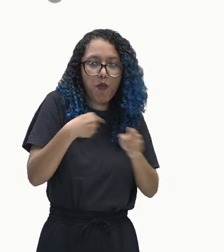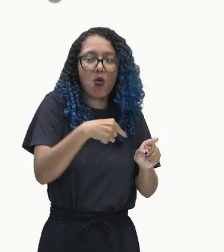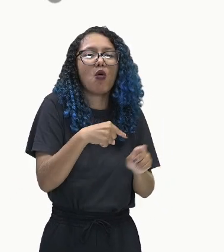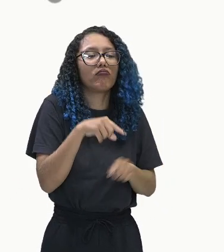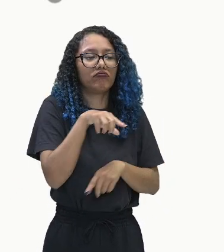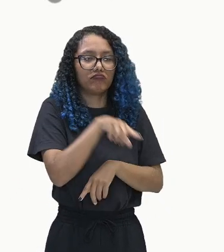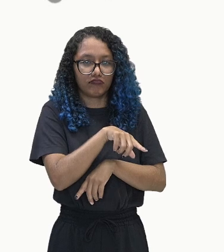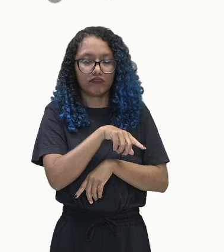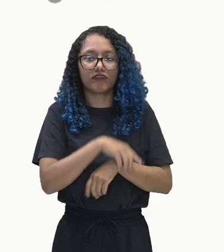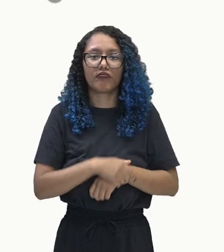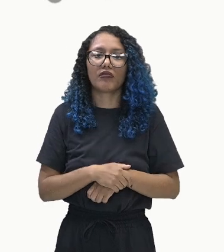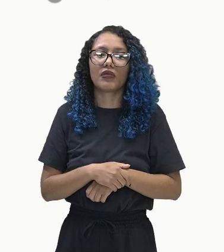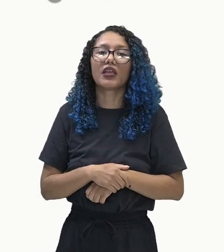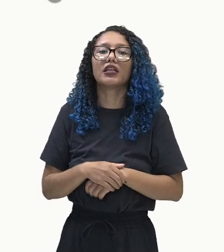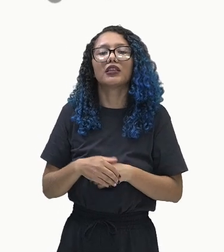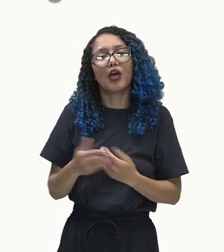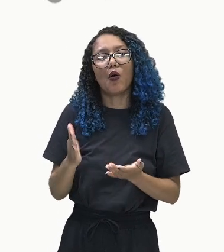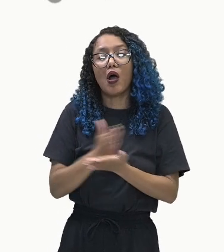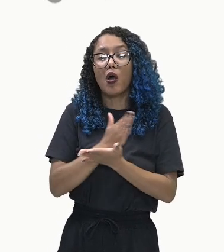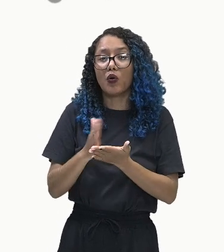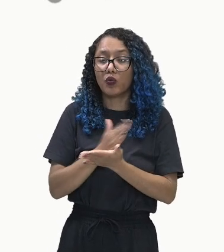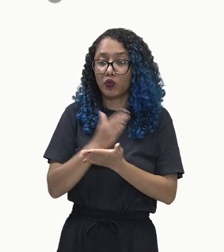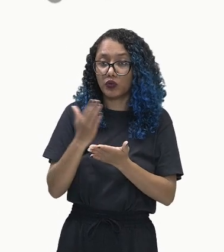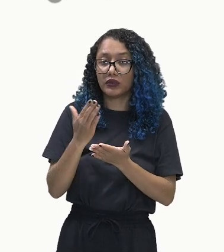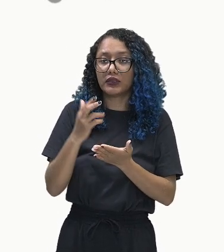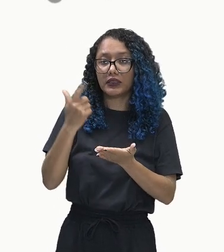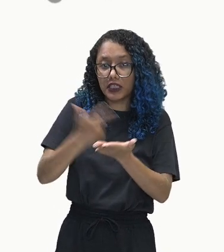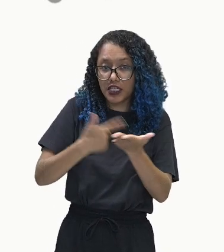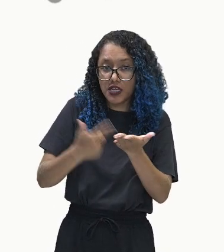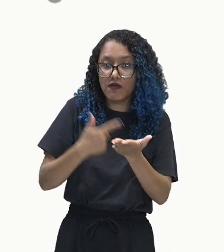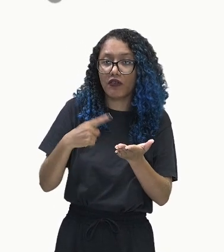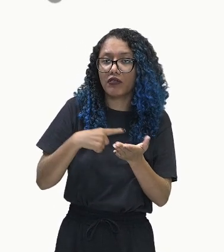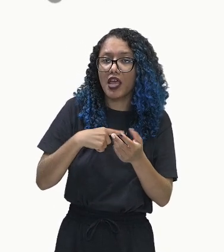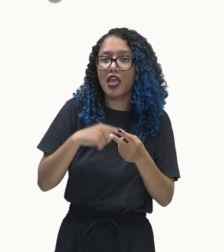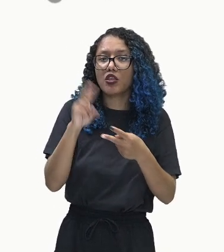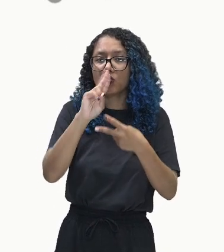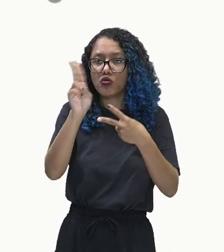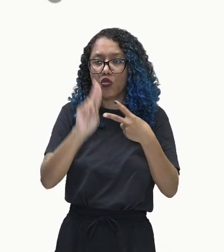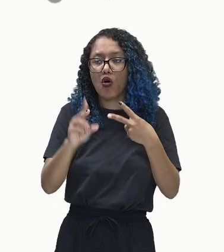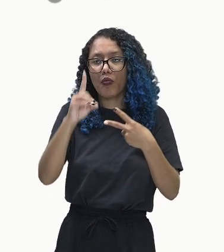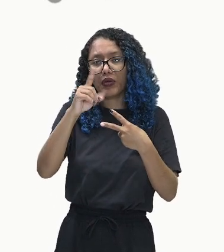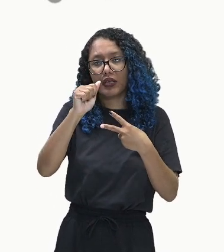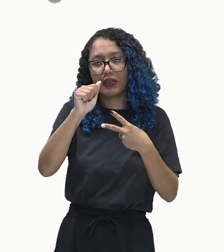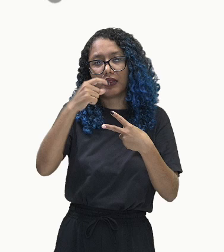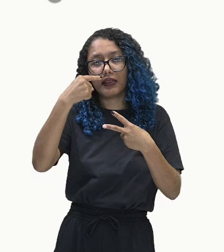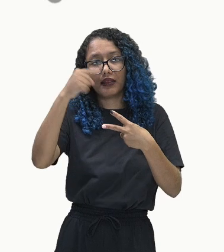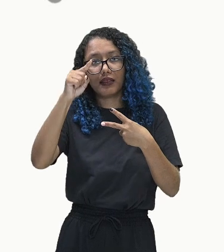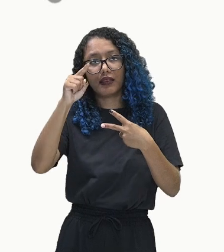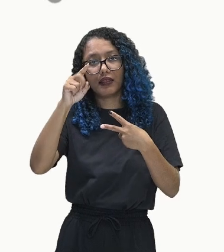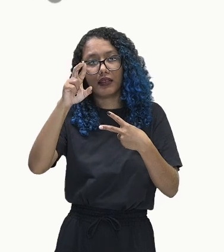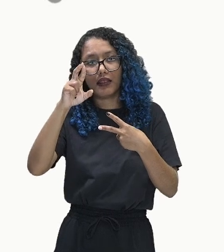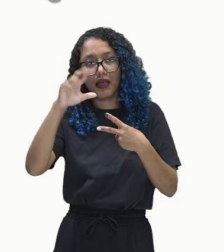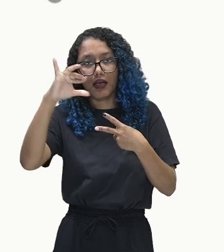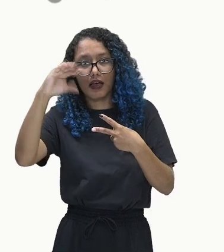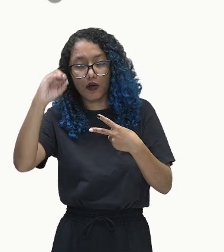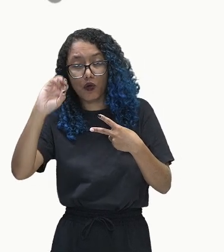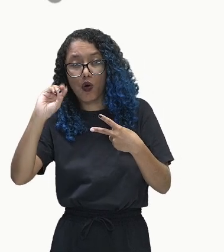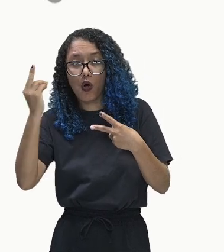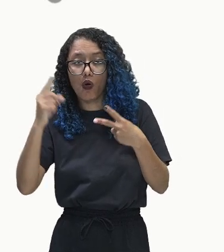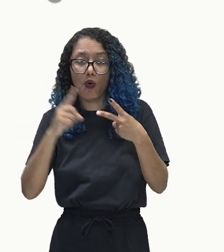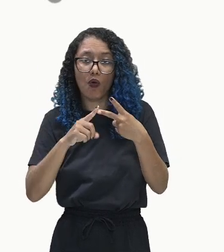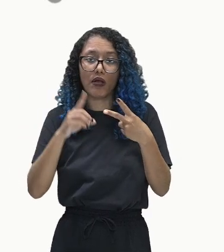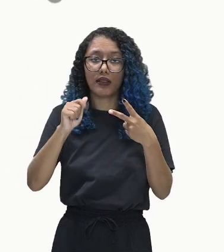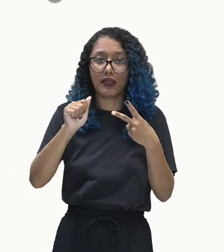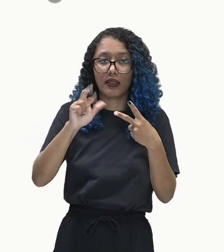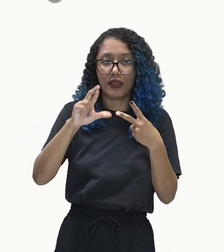alguns livros o nome Dário acentuado, tá? Então tanto faz ser Dário como Dario, a gente está falando então sobre esse rei persa,